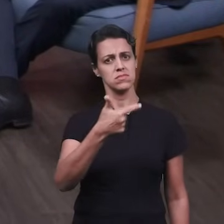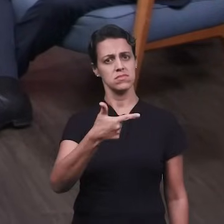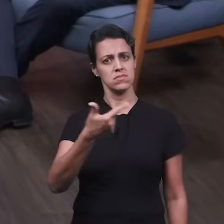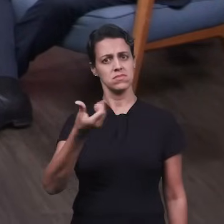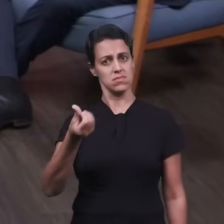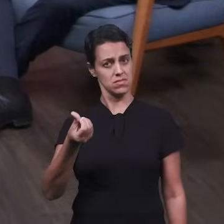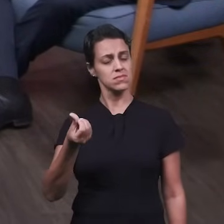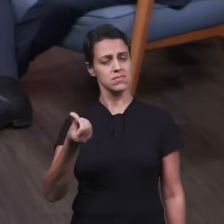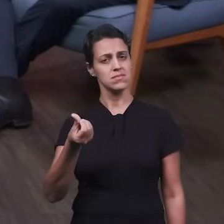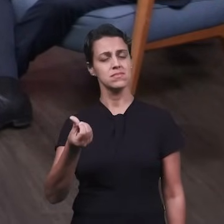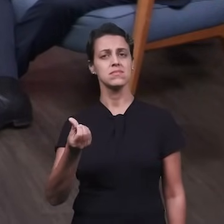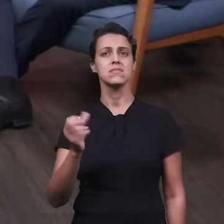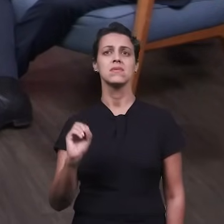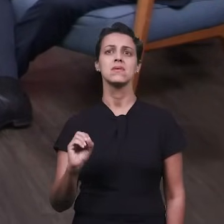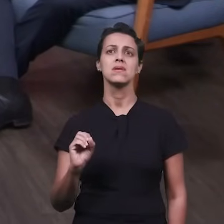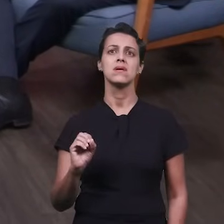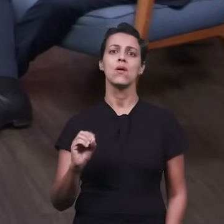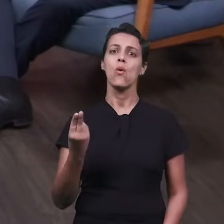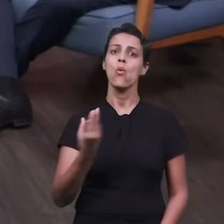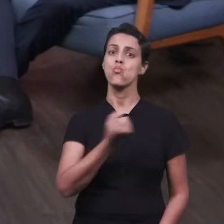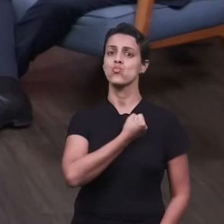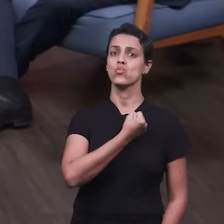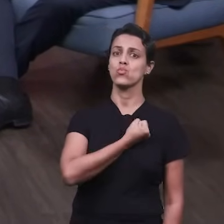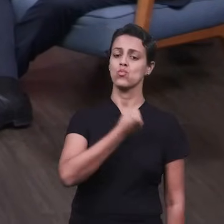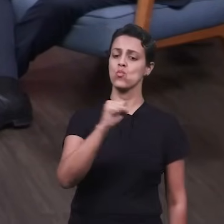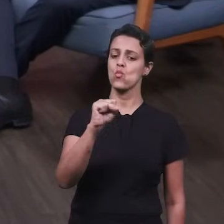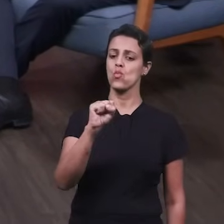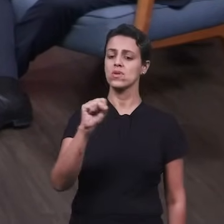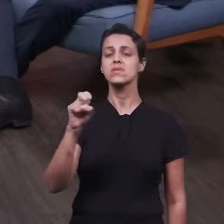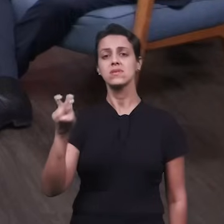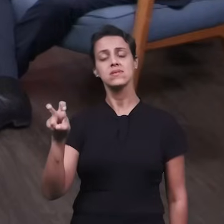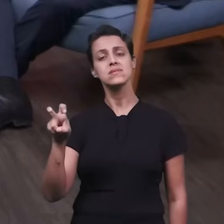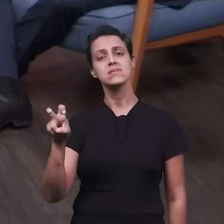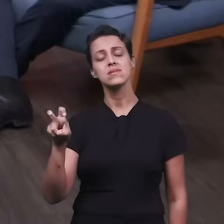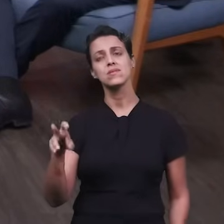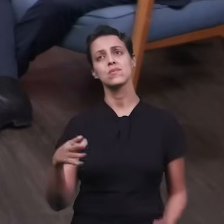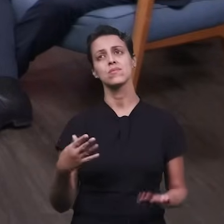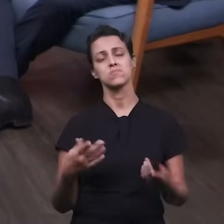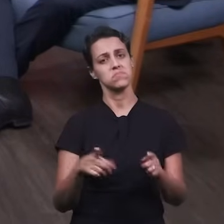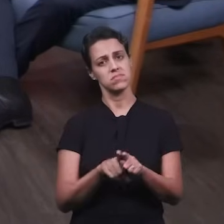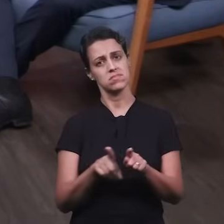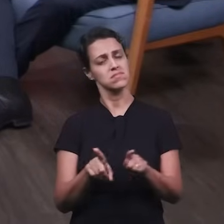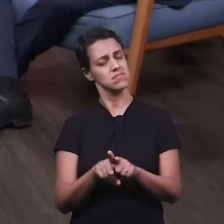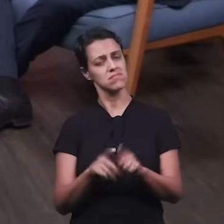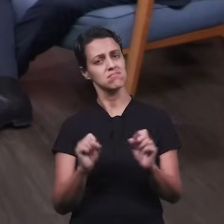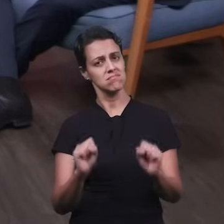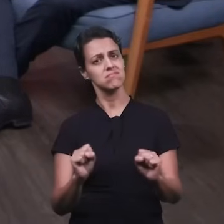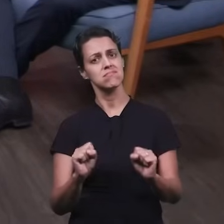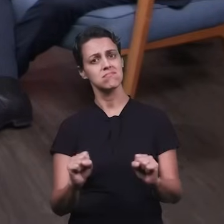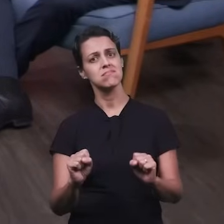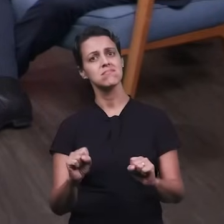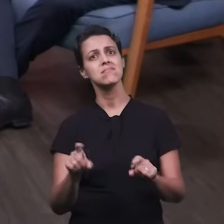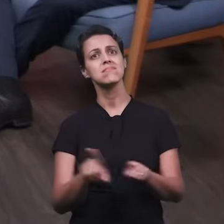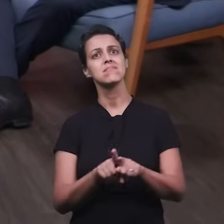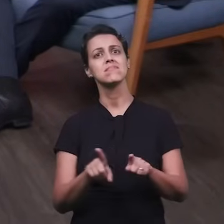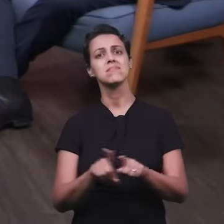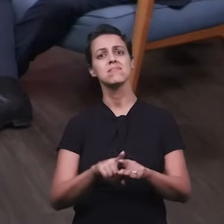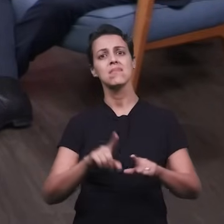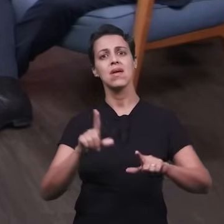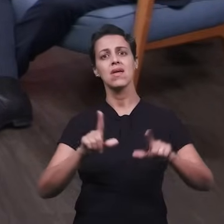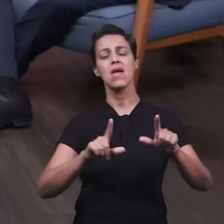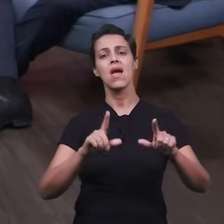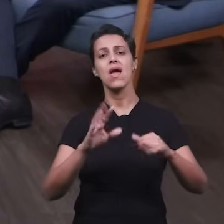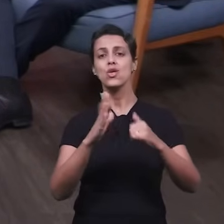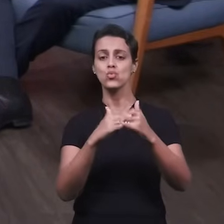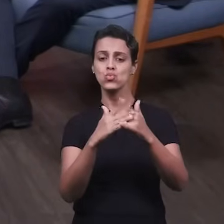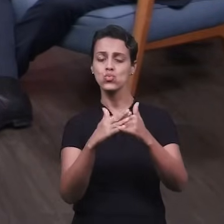RO, via satélite da Embratel, você pode estar nos assistindo pelo canal 85 da Sky Livre. Você pode estar nos assistindo pelo canal da Igreja Cristã Maranata